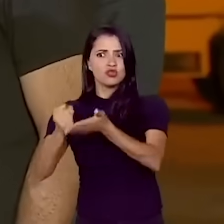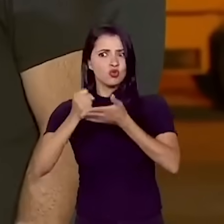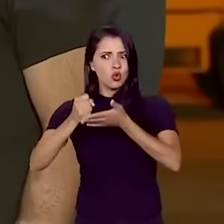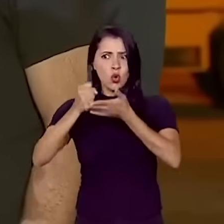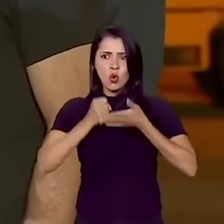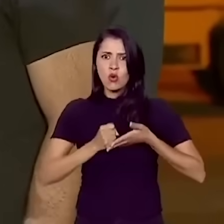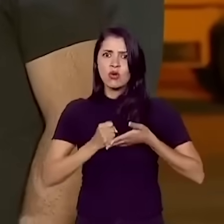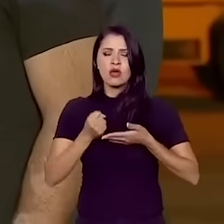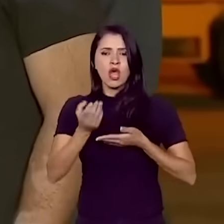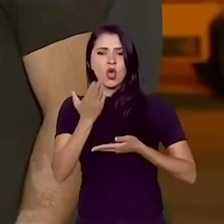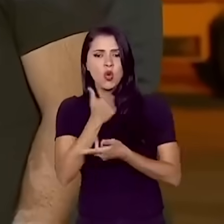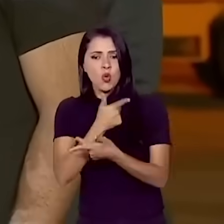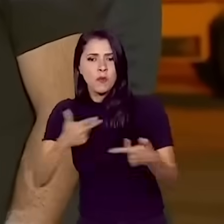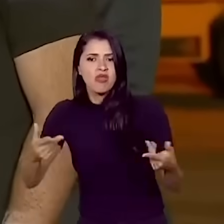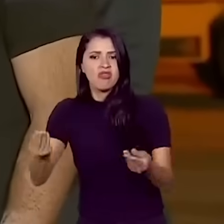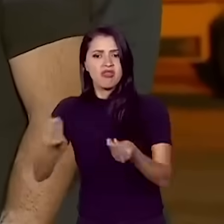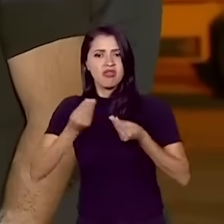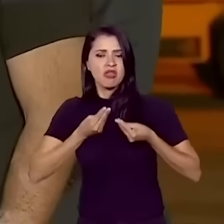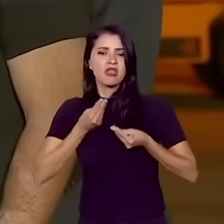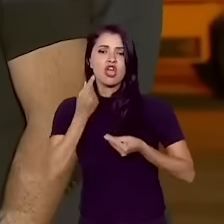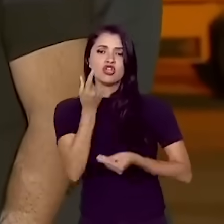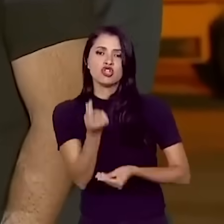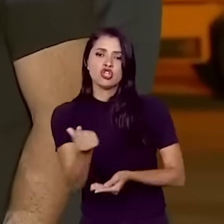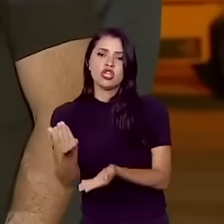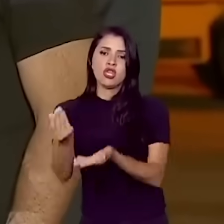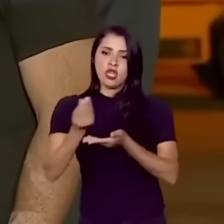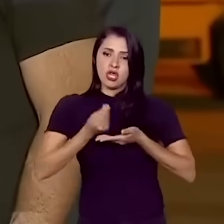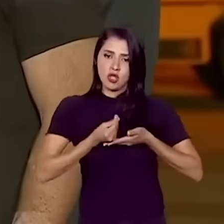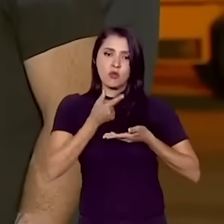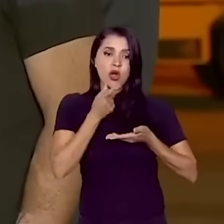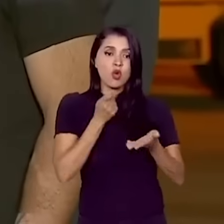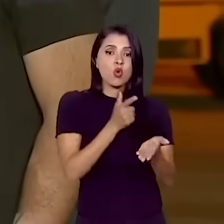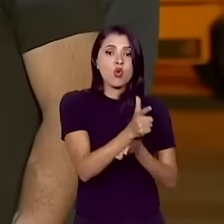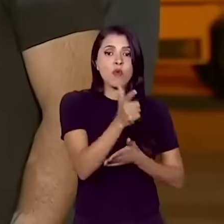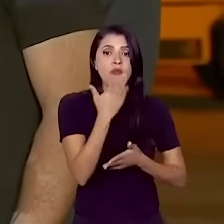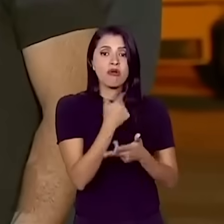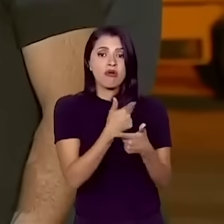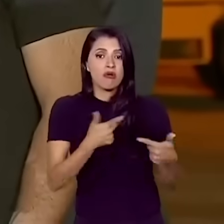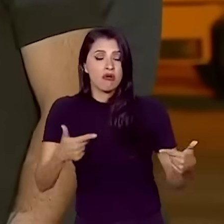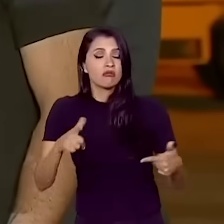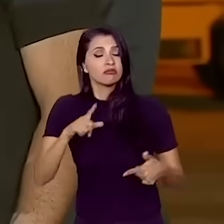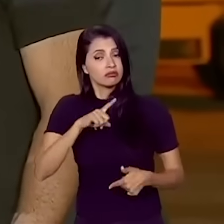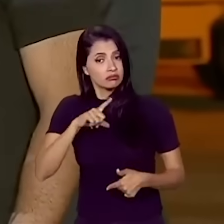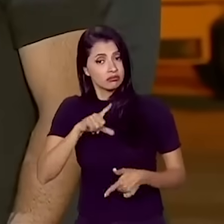alimentação, recursos para a gente comprar comida.